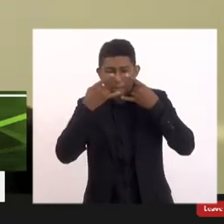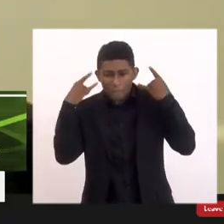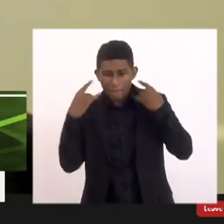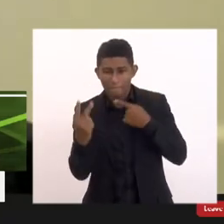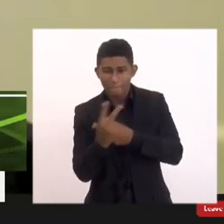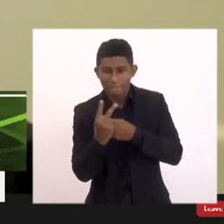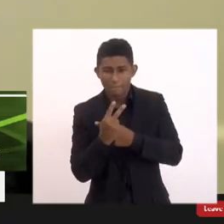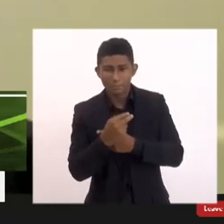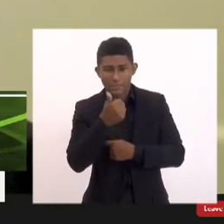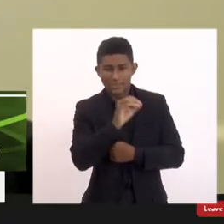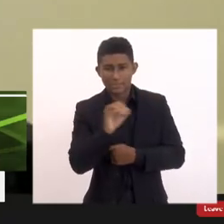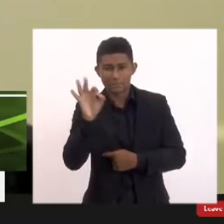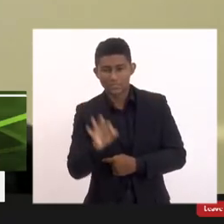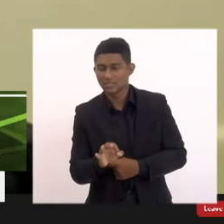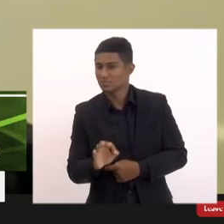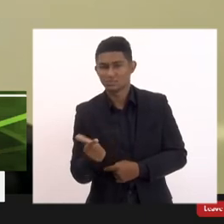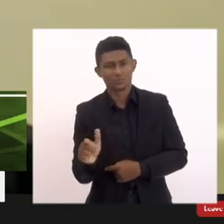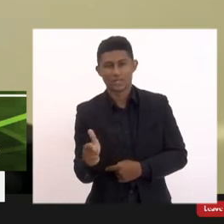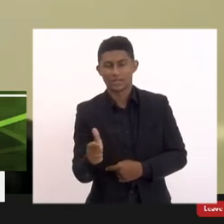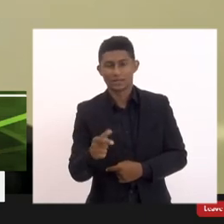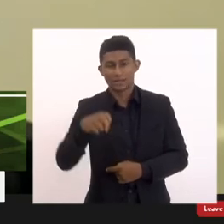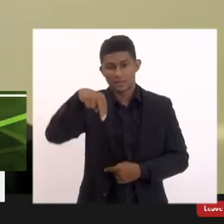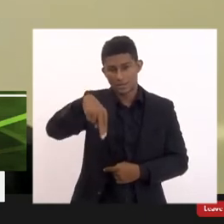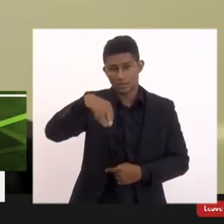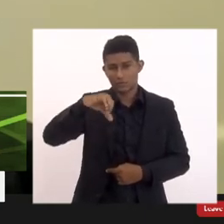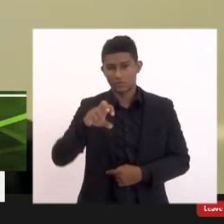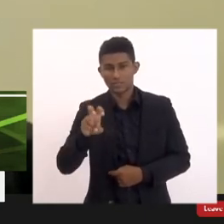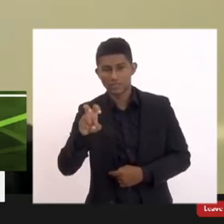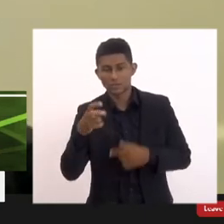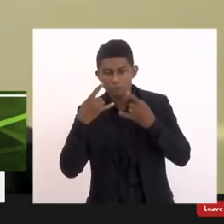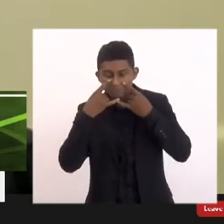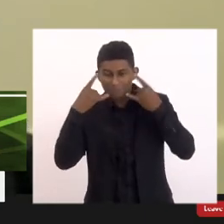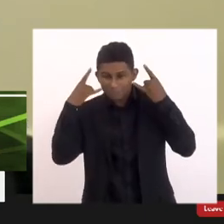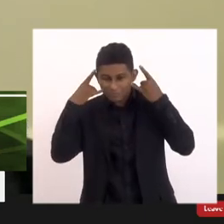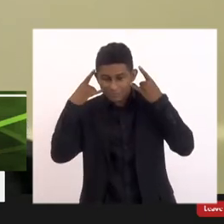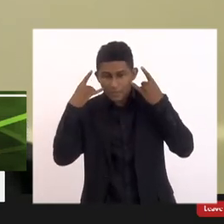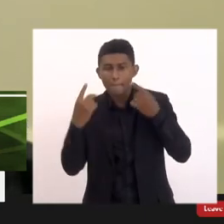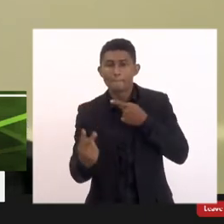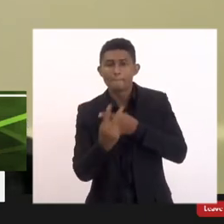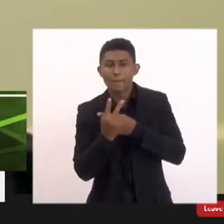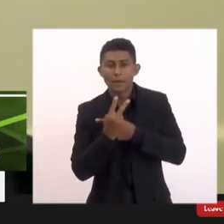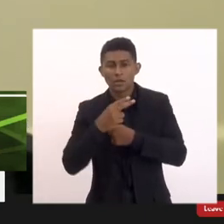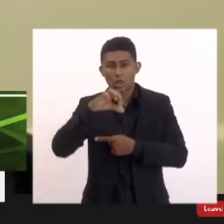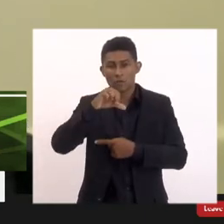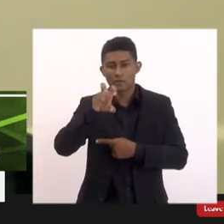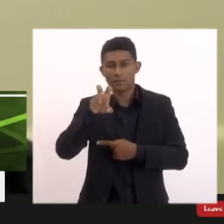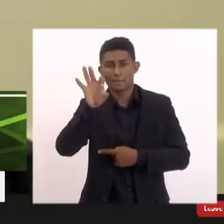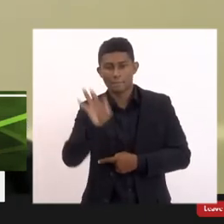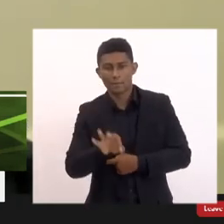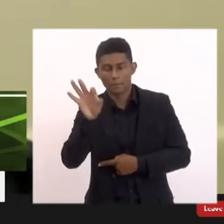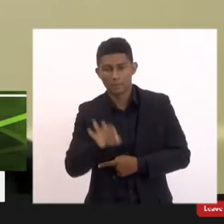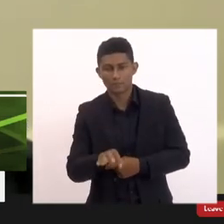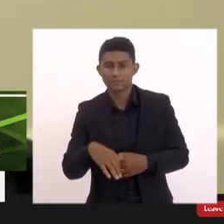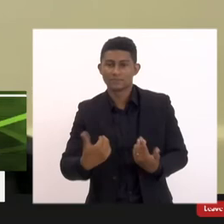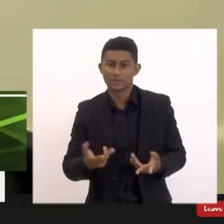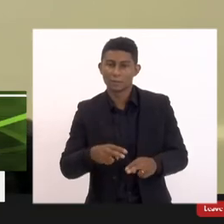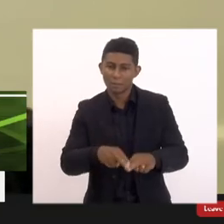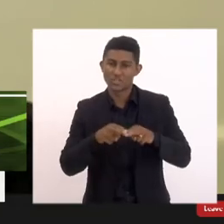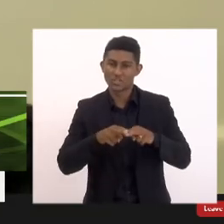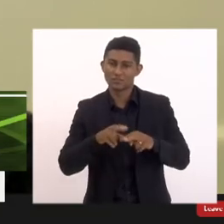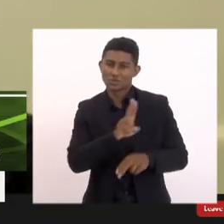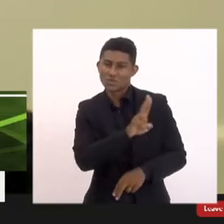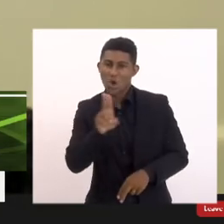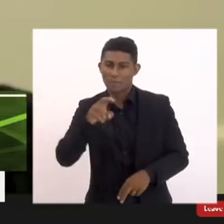Nem a N95. O nome já diz. A N95 ela protege 95%. Por isso o nome é N95.